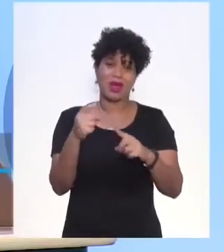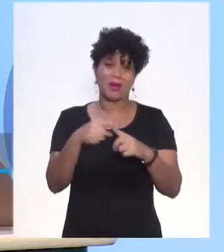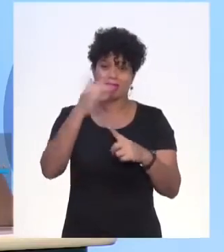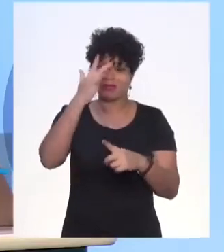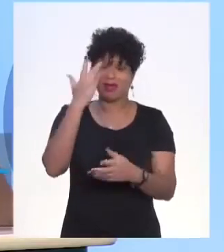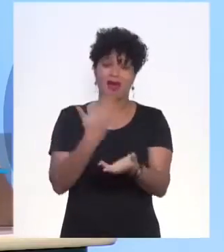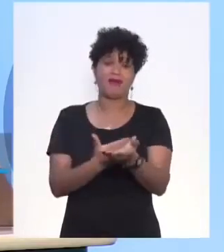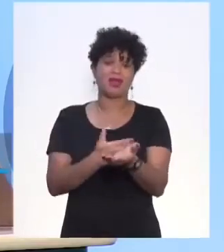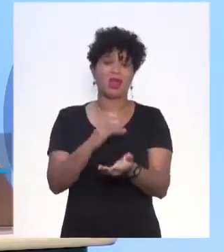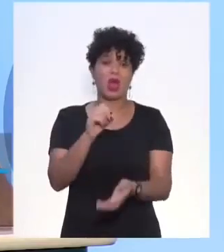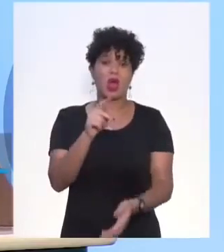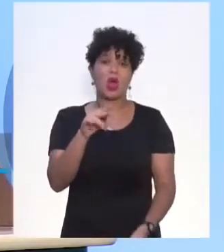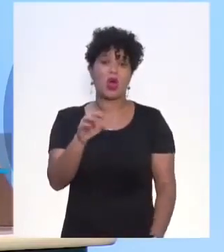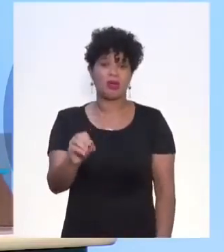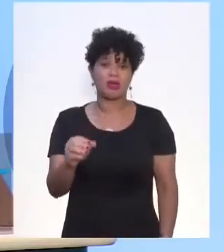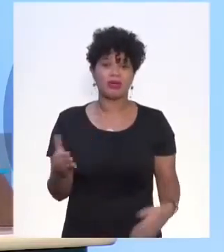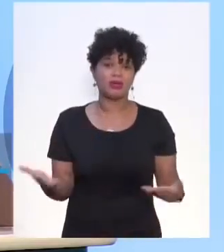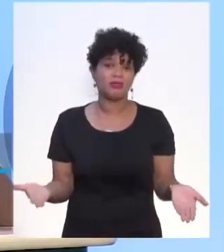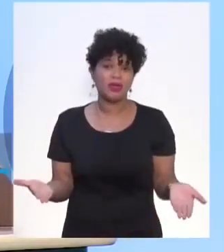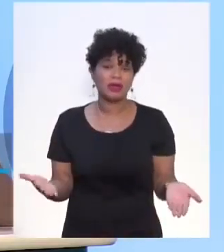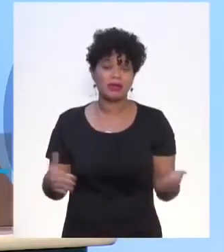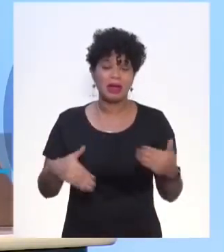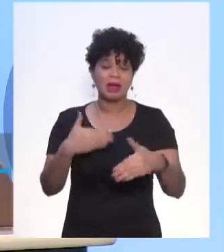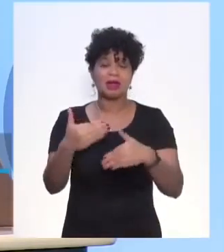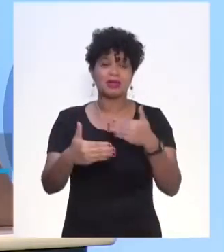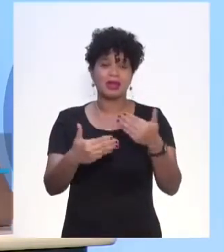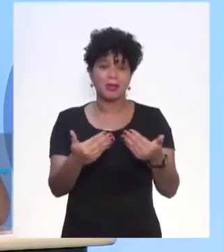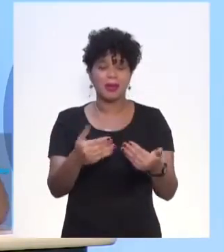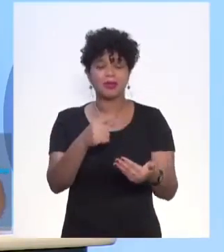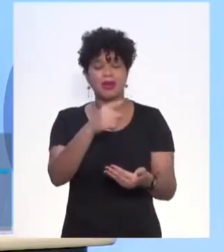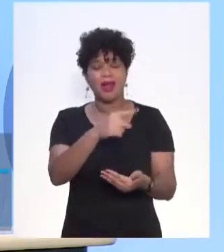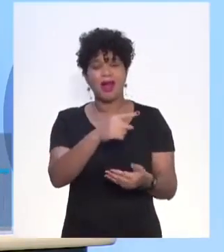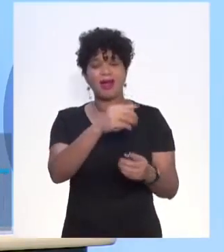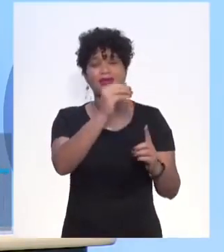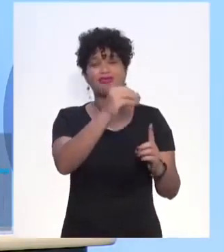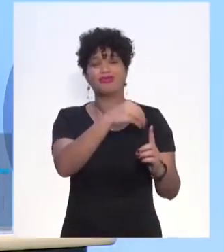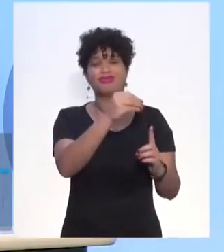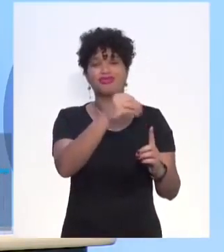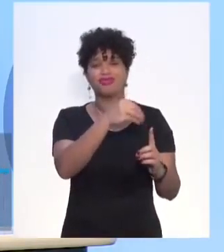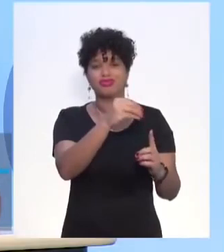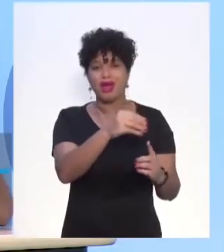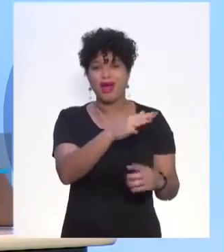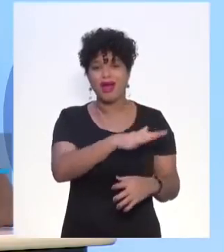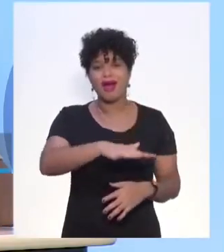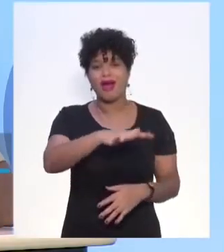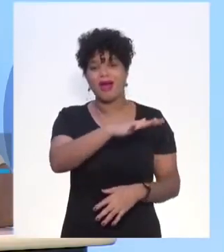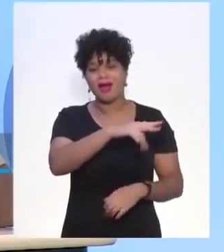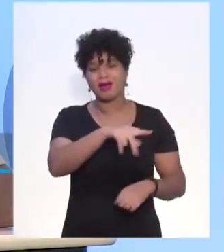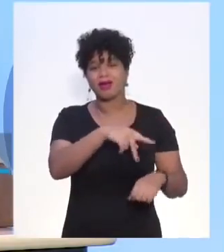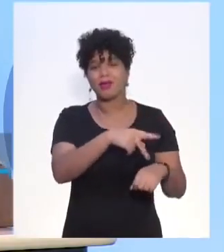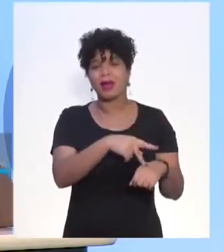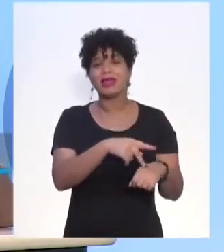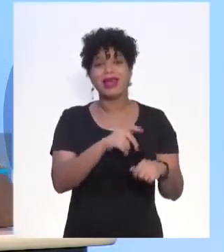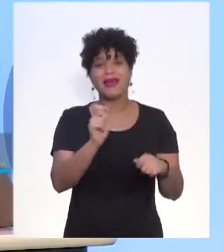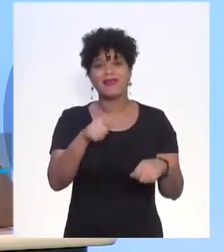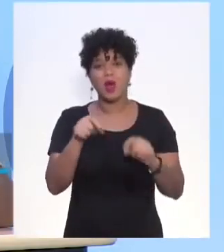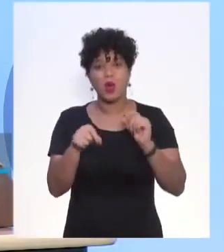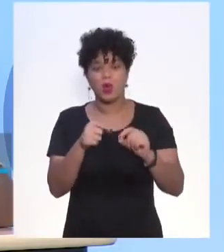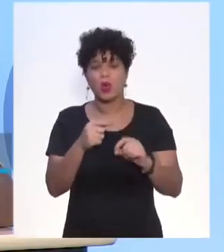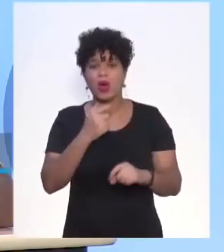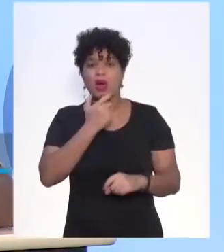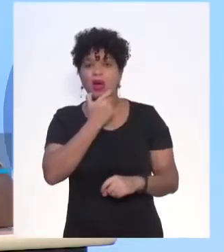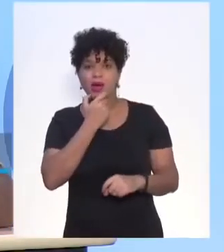e com esse enfraquecimento, claro que fica mais fácil a dominação, né? O Império Chinês chegou a